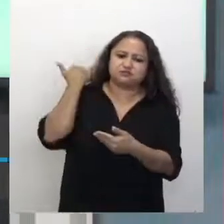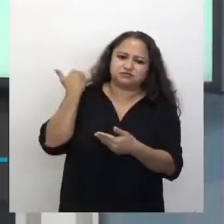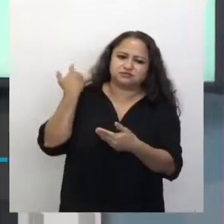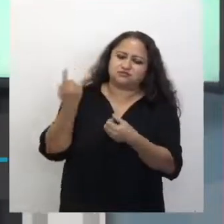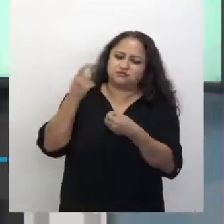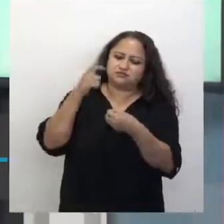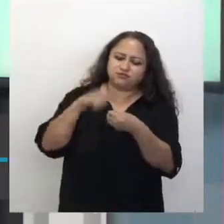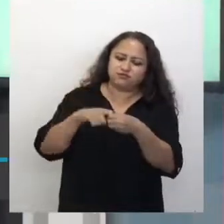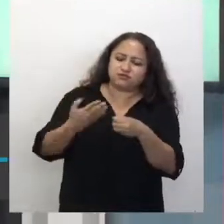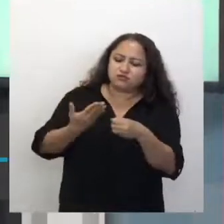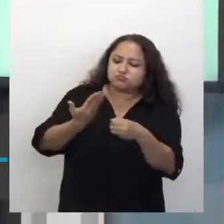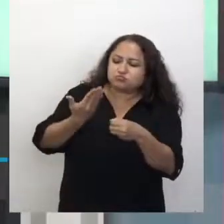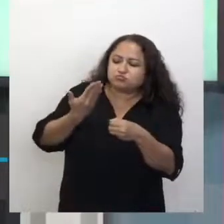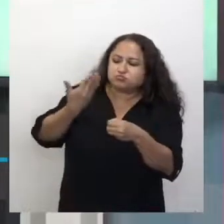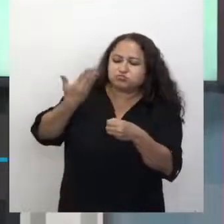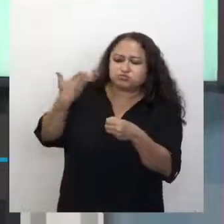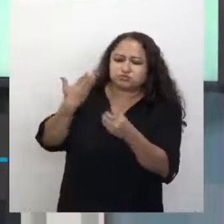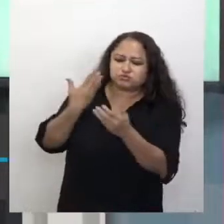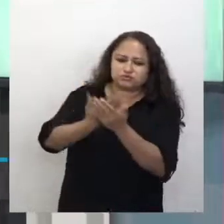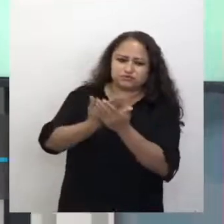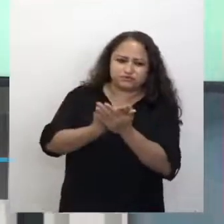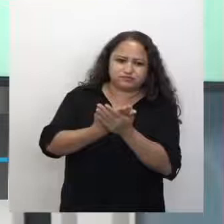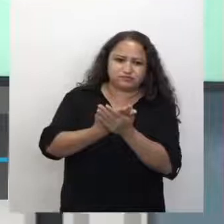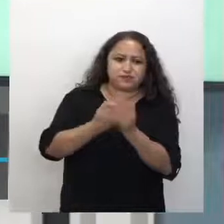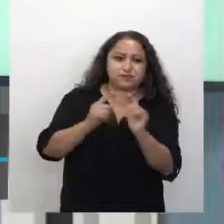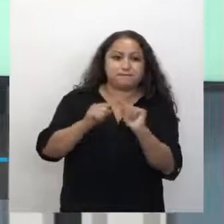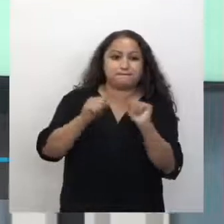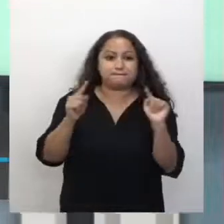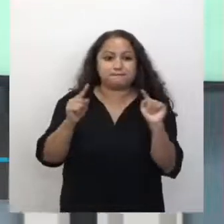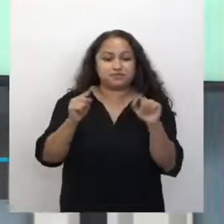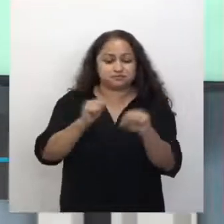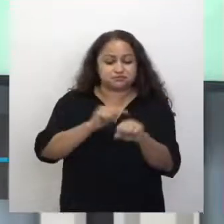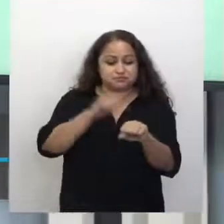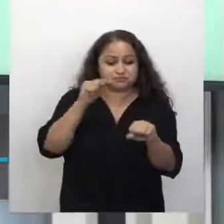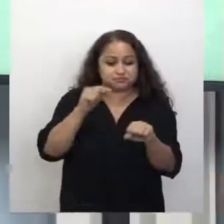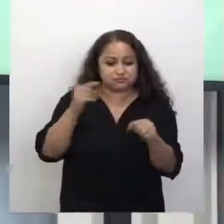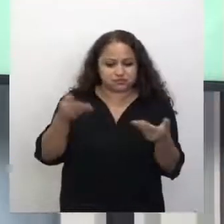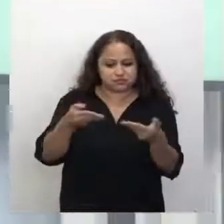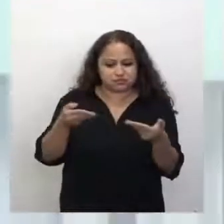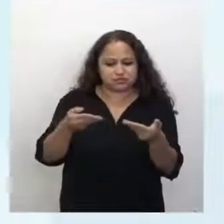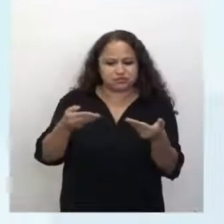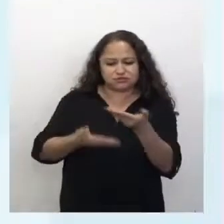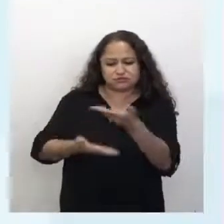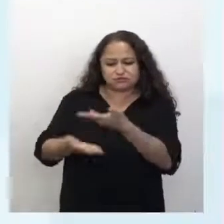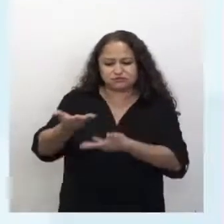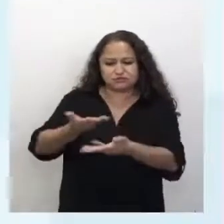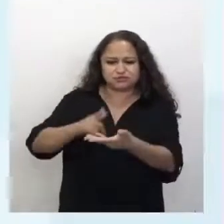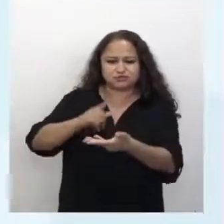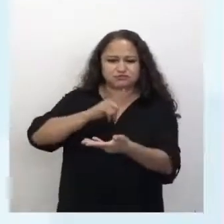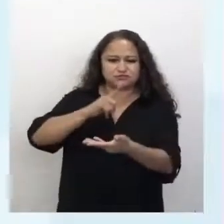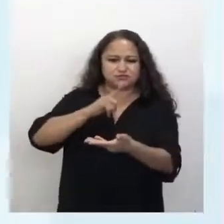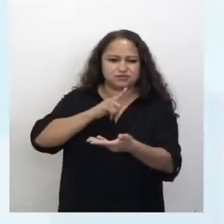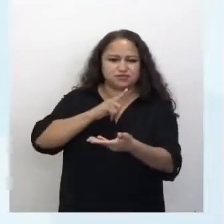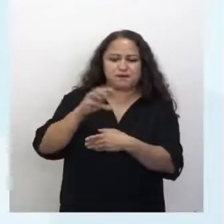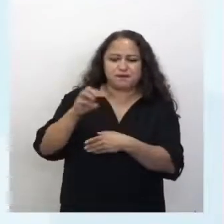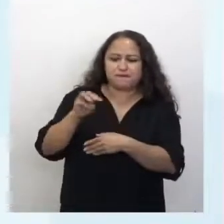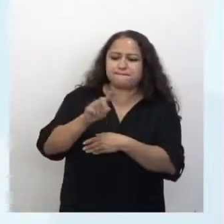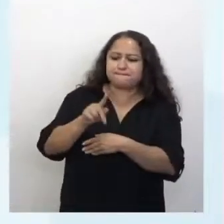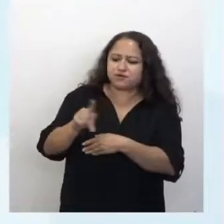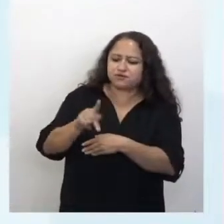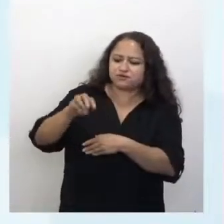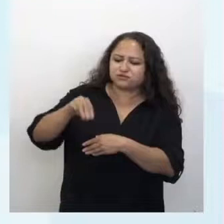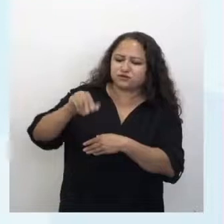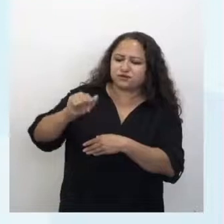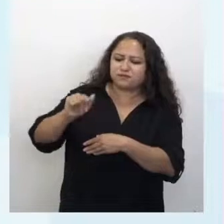pouquinho no tema. Mas, por hora, né, vamos ver aqui as outras interações, tá? A professora Marisa citou, seria